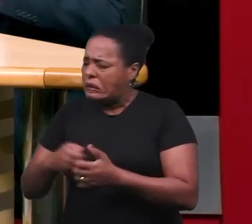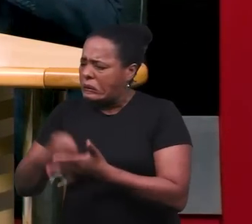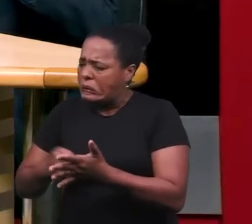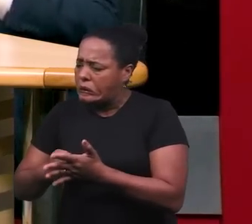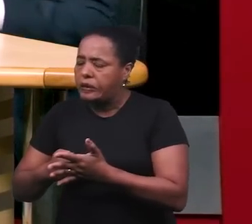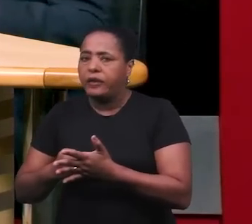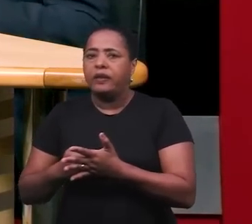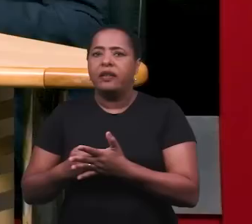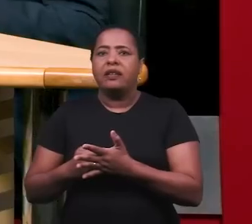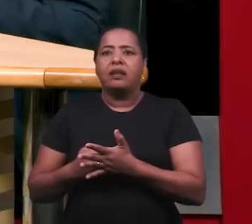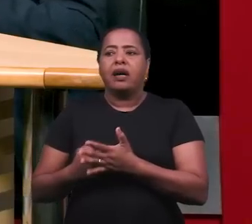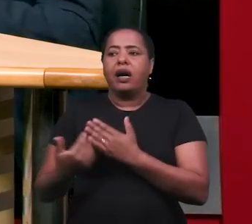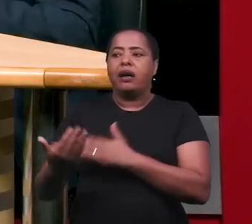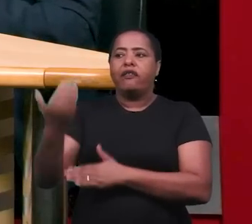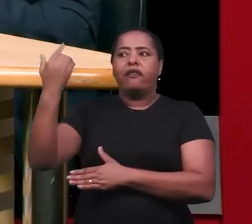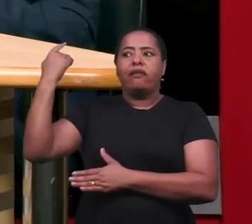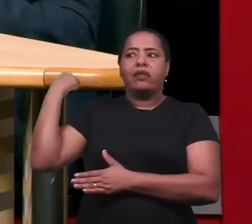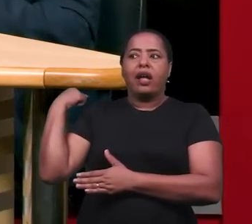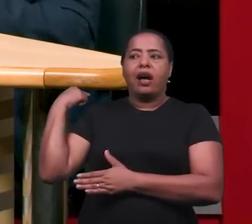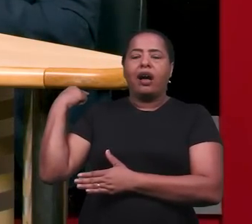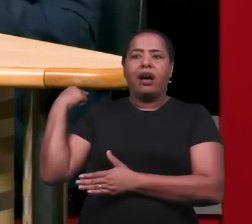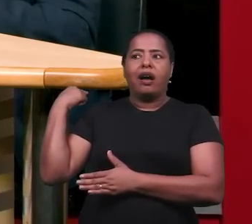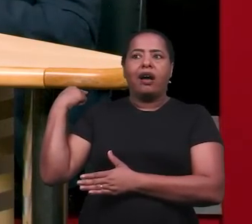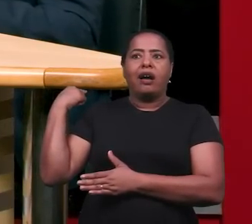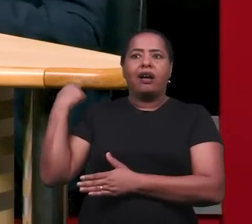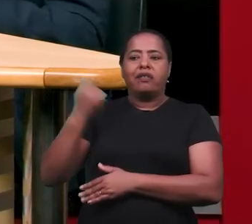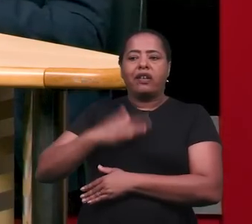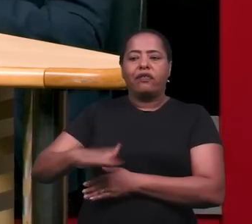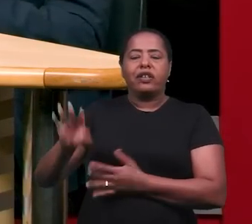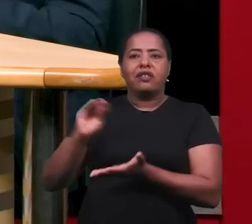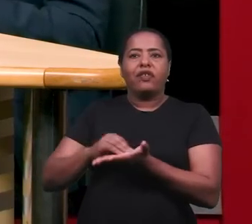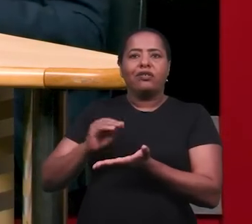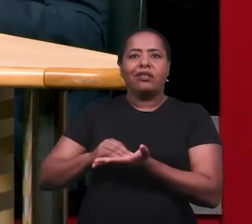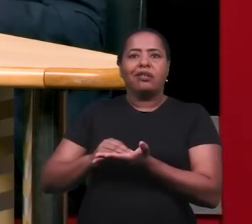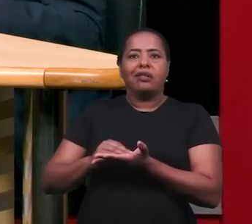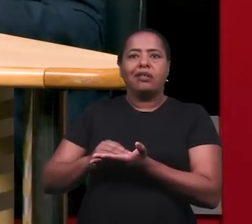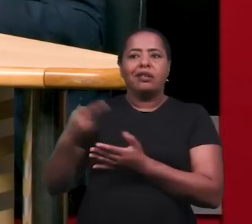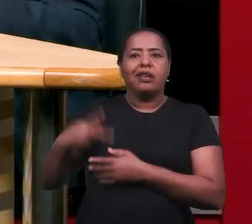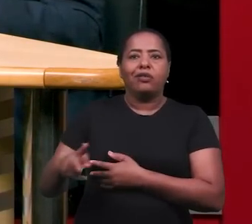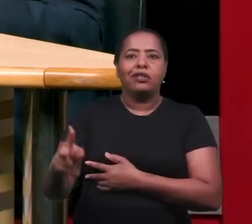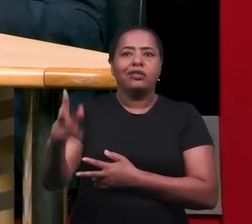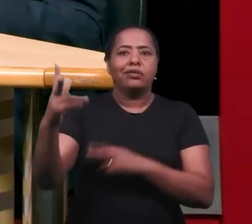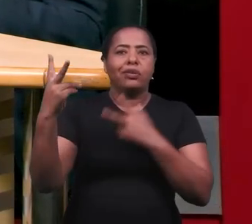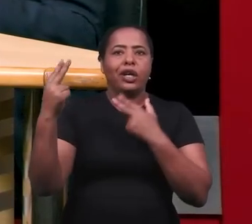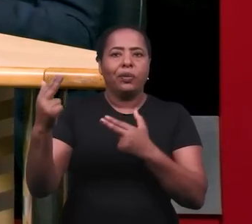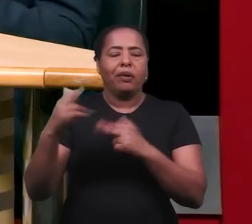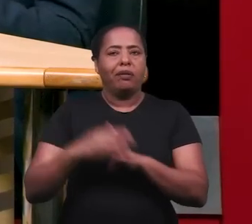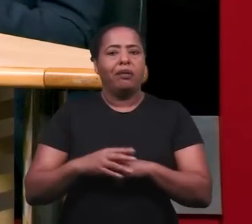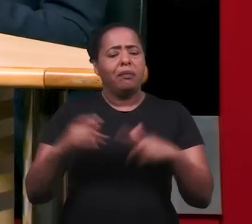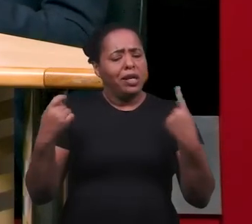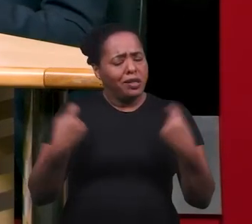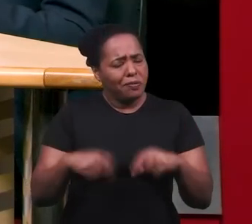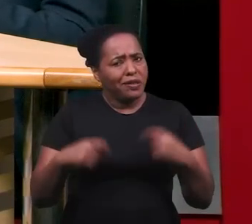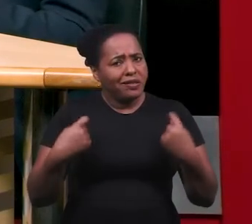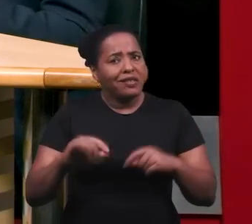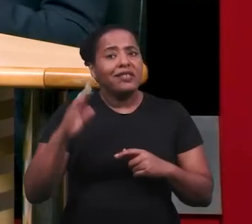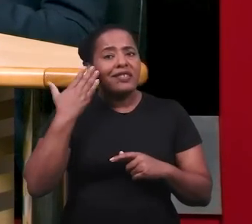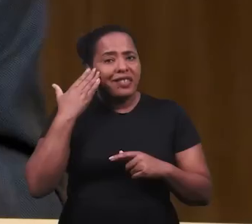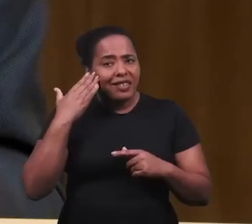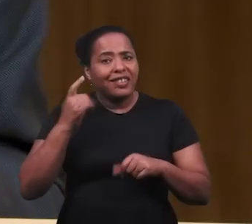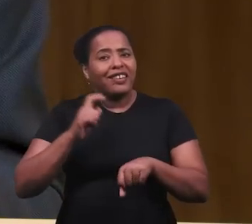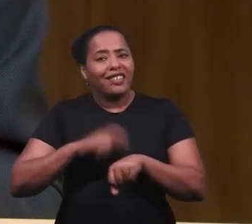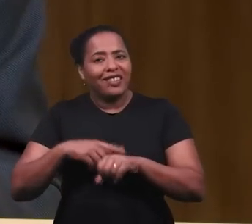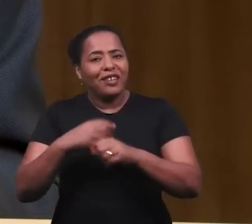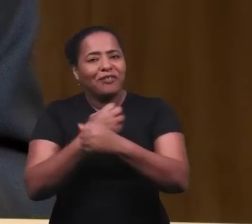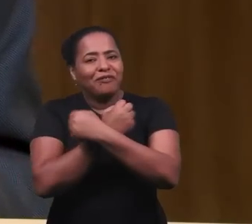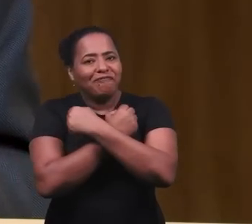ele foi de uma criação muito rígida, então que ele não fez parte da infância dele. Mas ele vai ter que entender que há tempo que ele